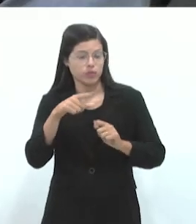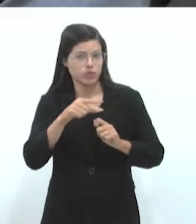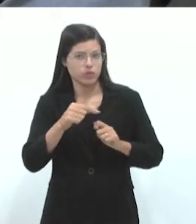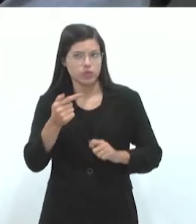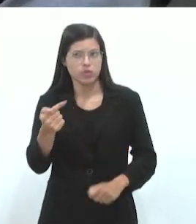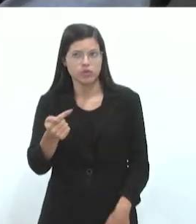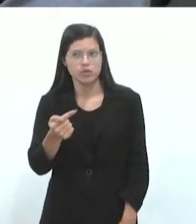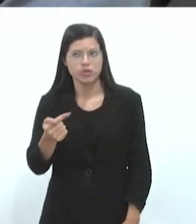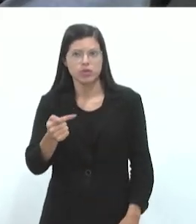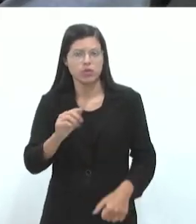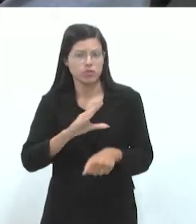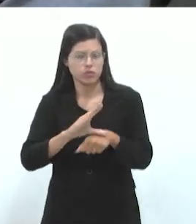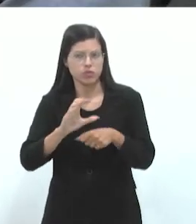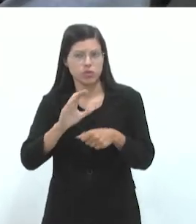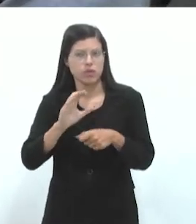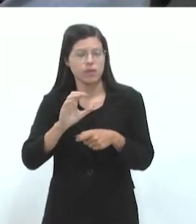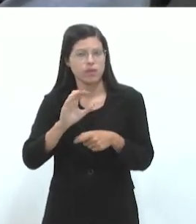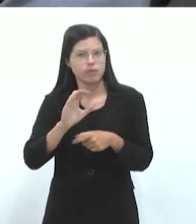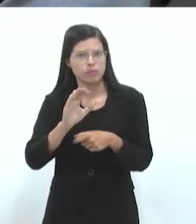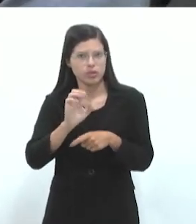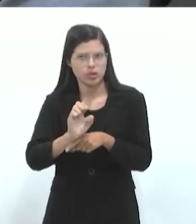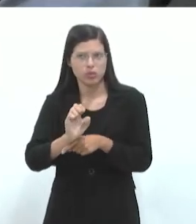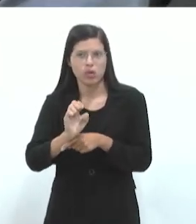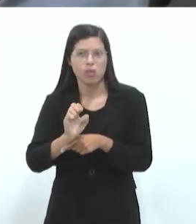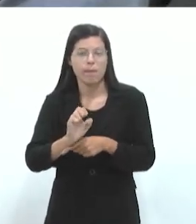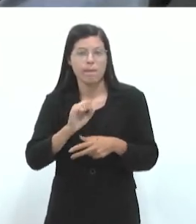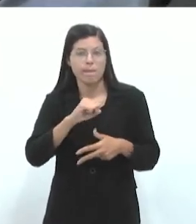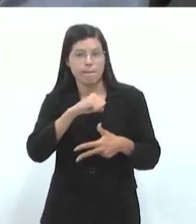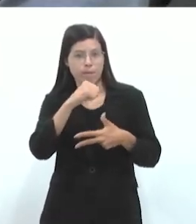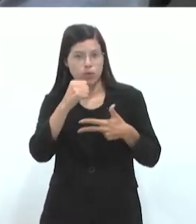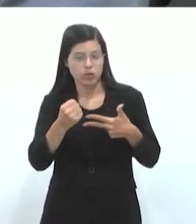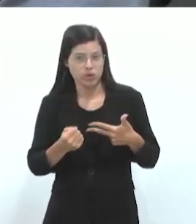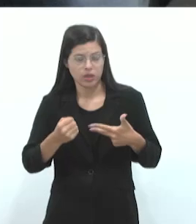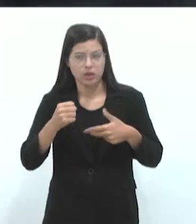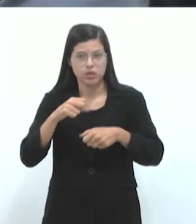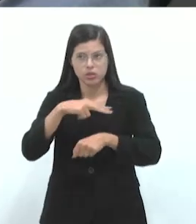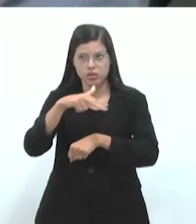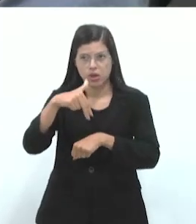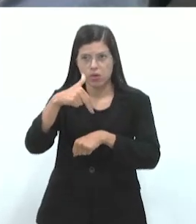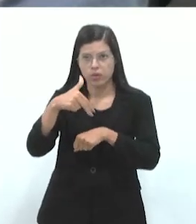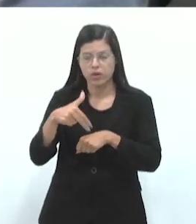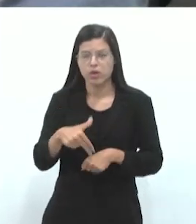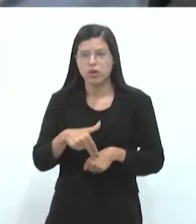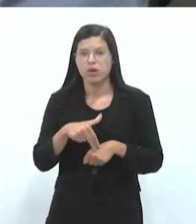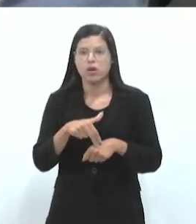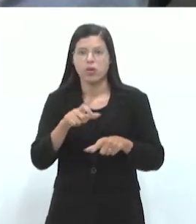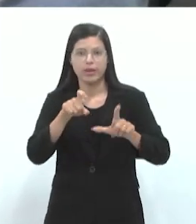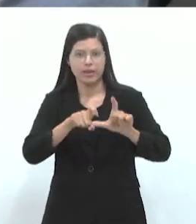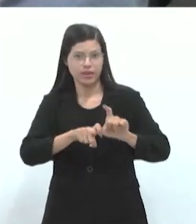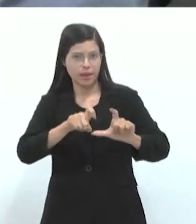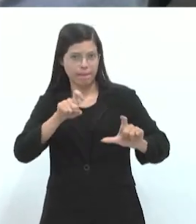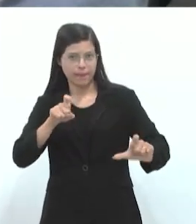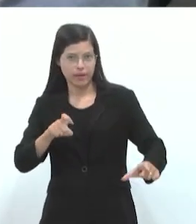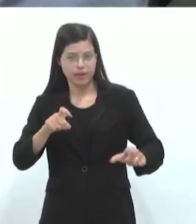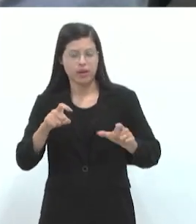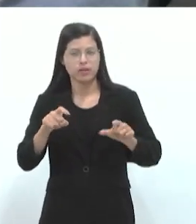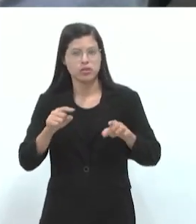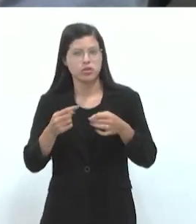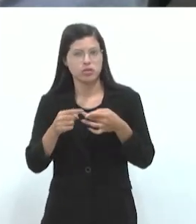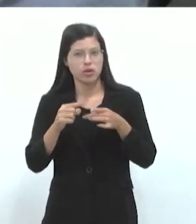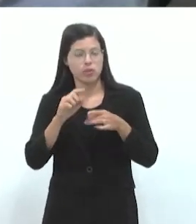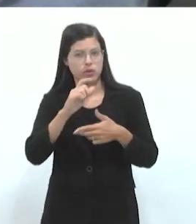Constituição Estadual, diz: são poderes da União, independentes e harmônicos entre si, o